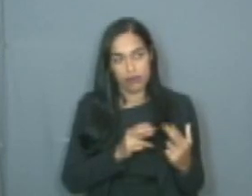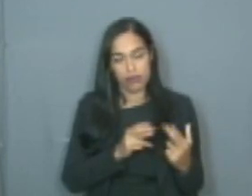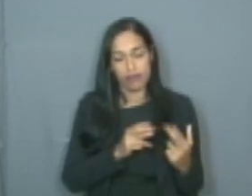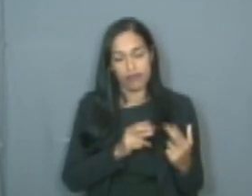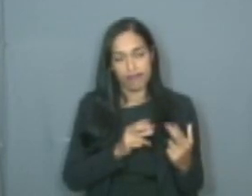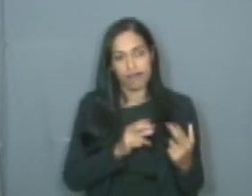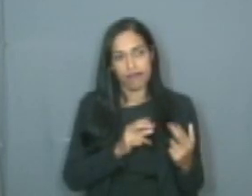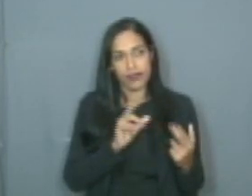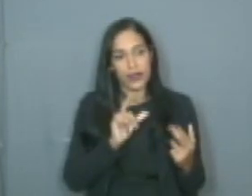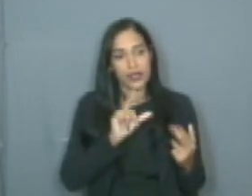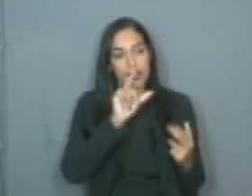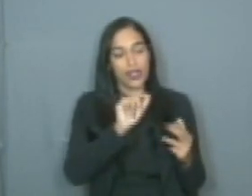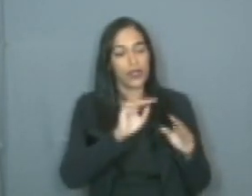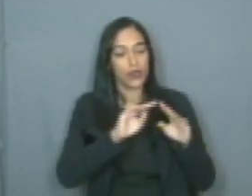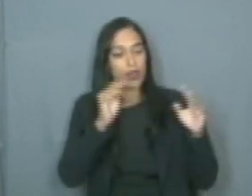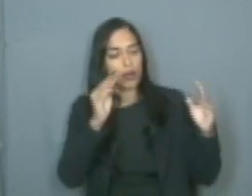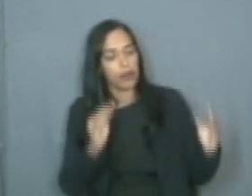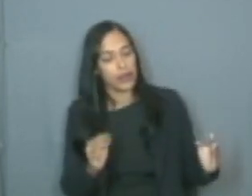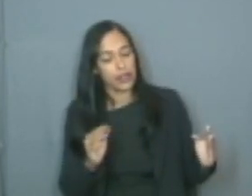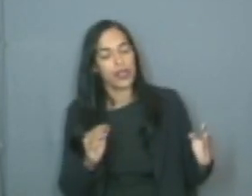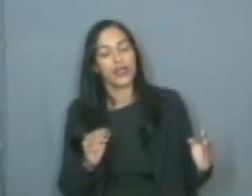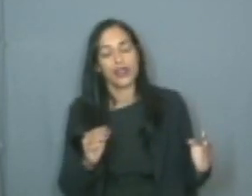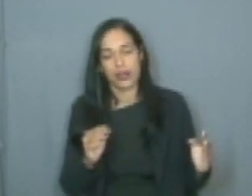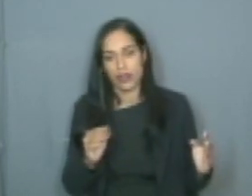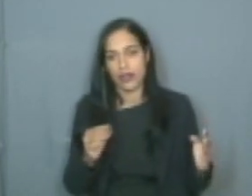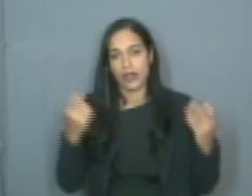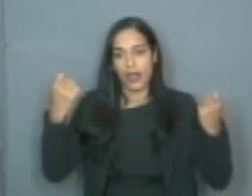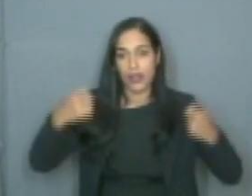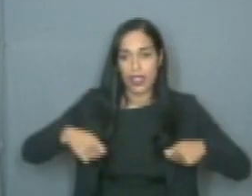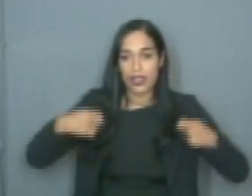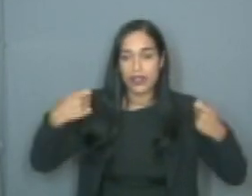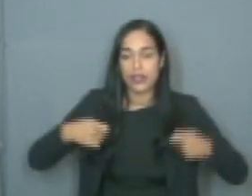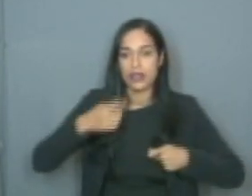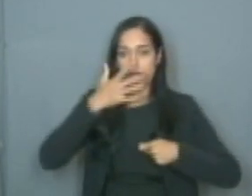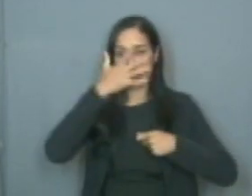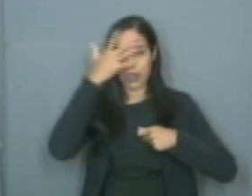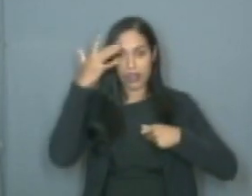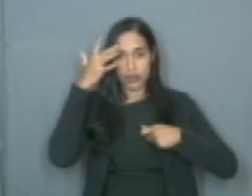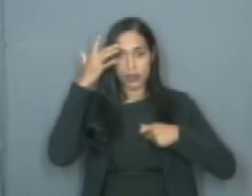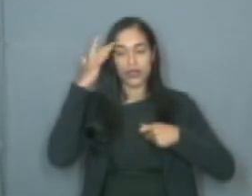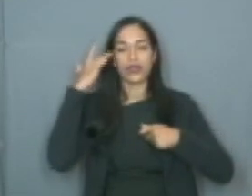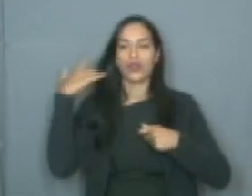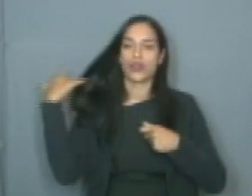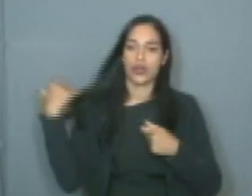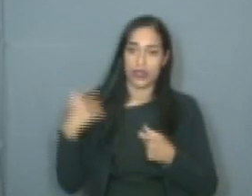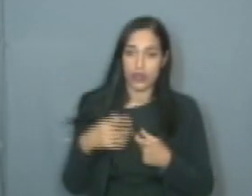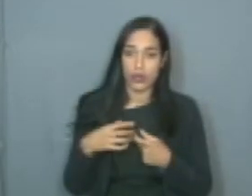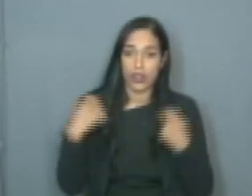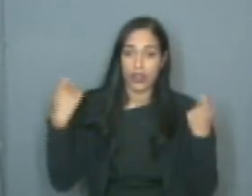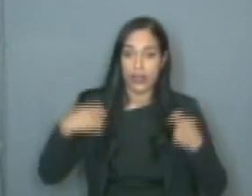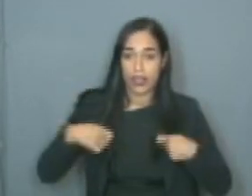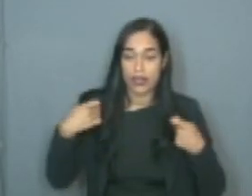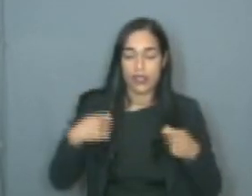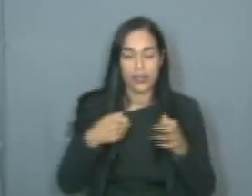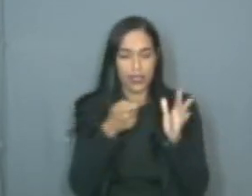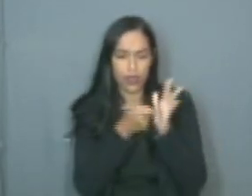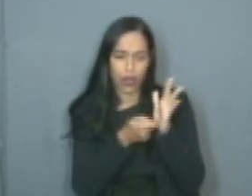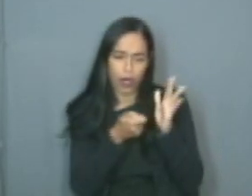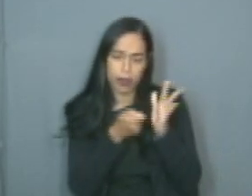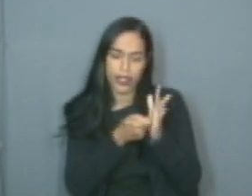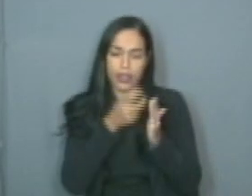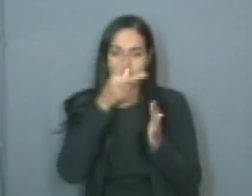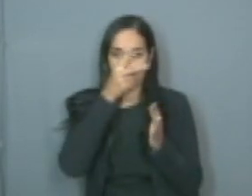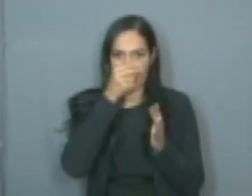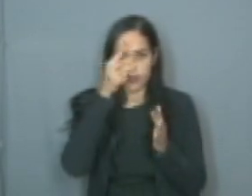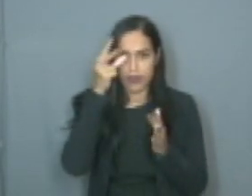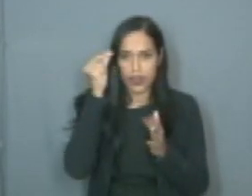do gabinete para ir ao encontro da necessidade das pessoas e fazer aquilo que é essencial, cobrar a